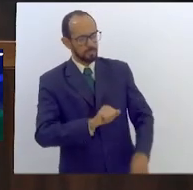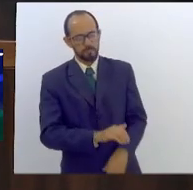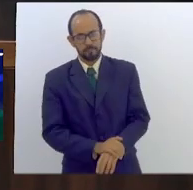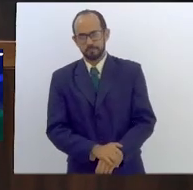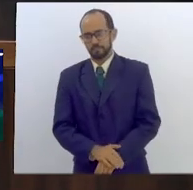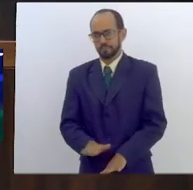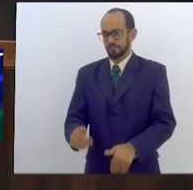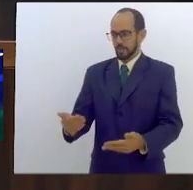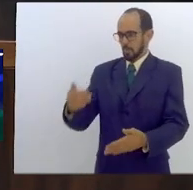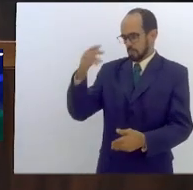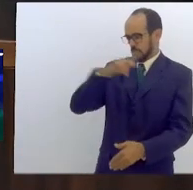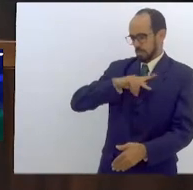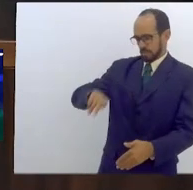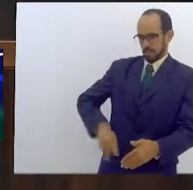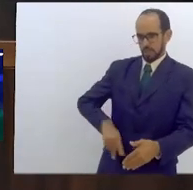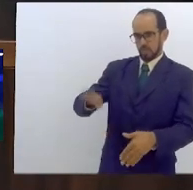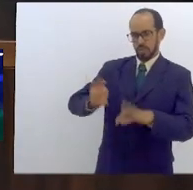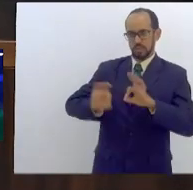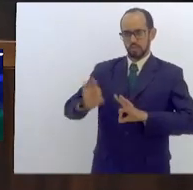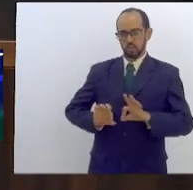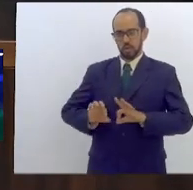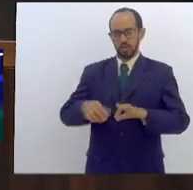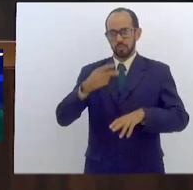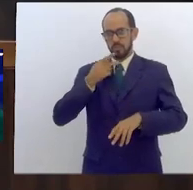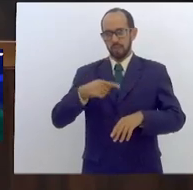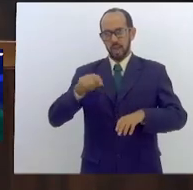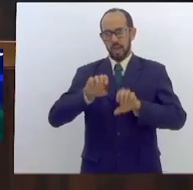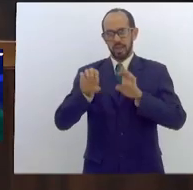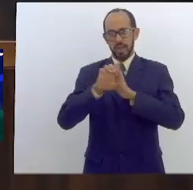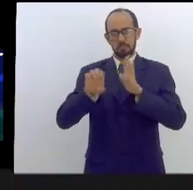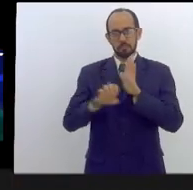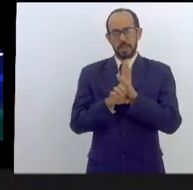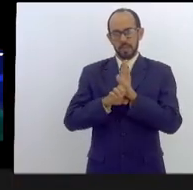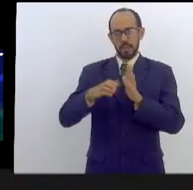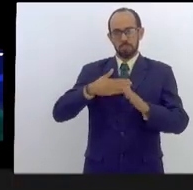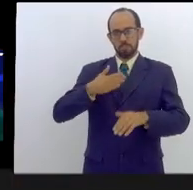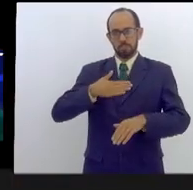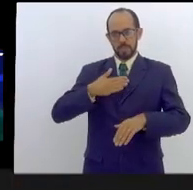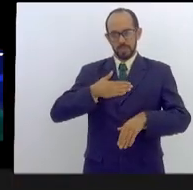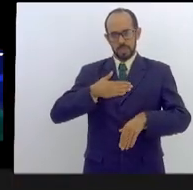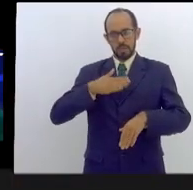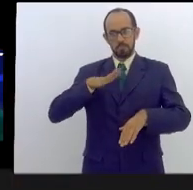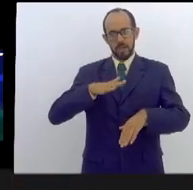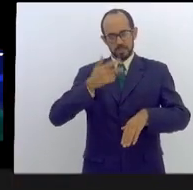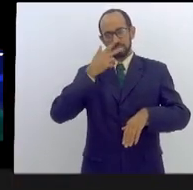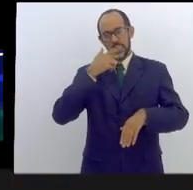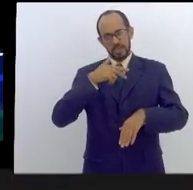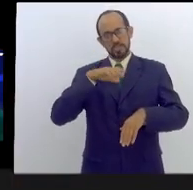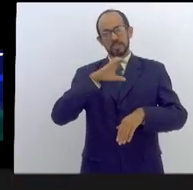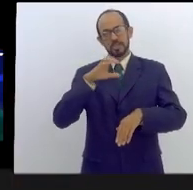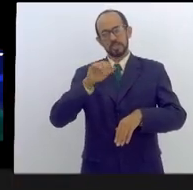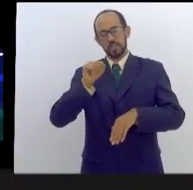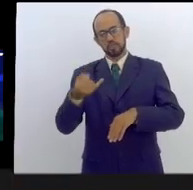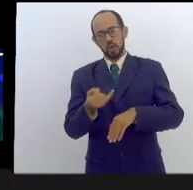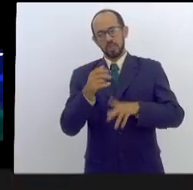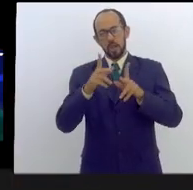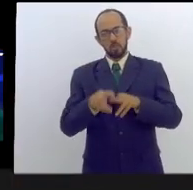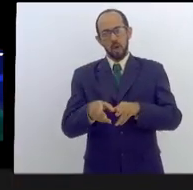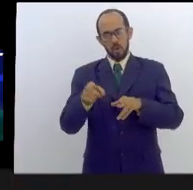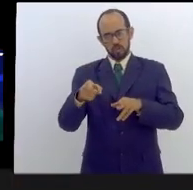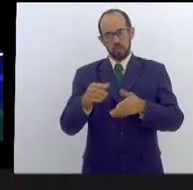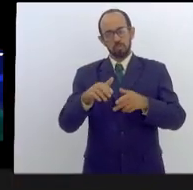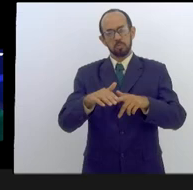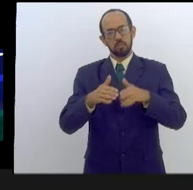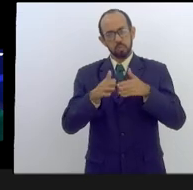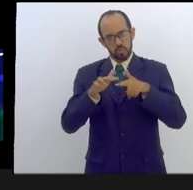Então, presidente, é uma questão de ordem, só para essa emenda de minha autoria, parece que já tem emenda similar à CCJ, então eu gostaria de fazer a